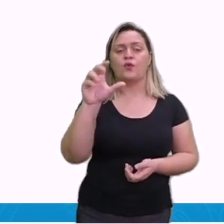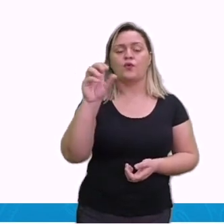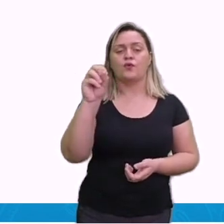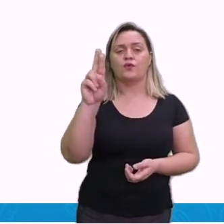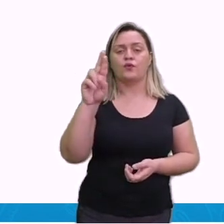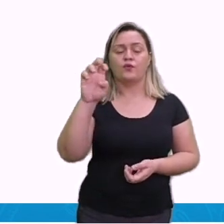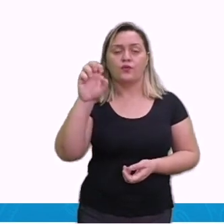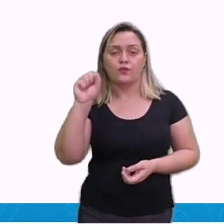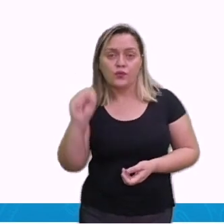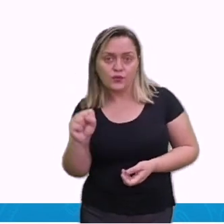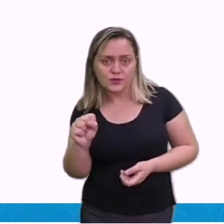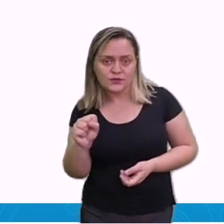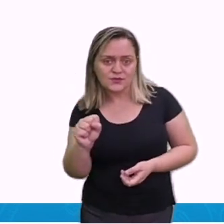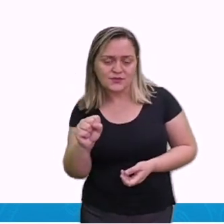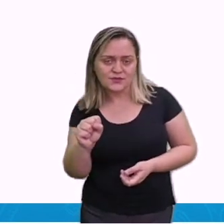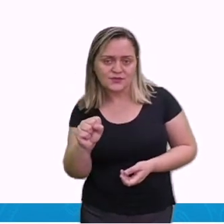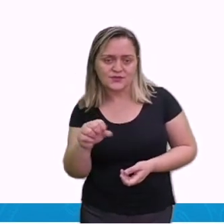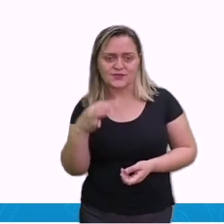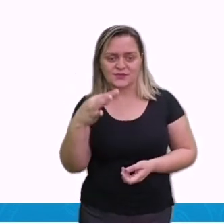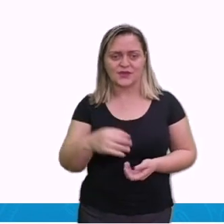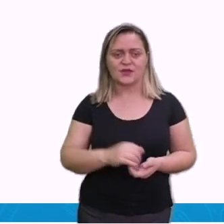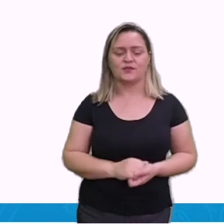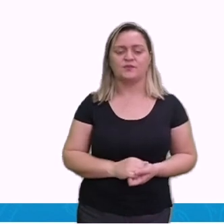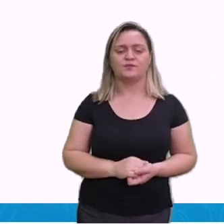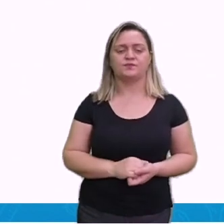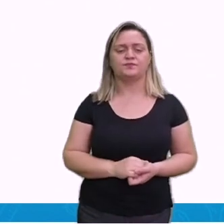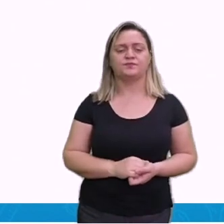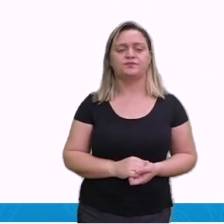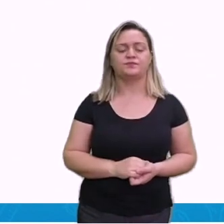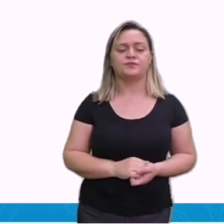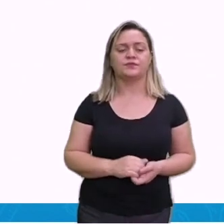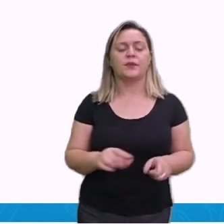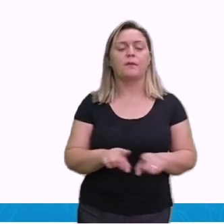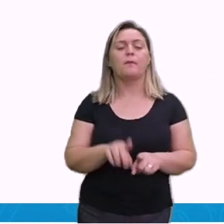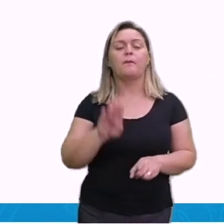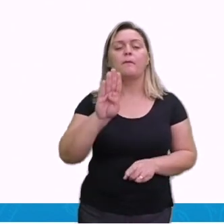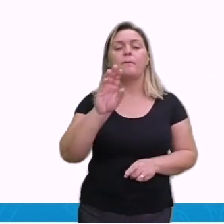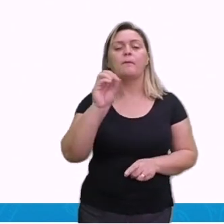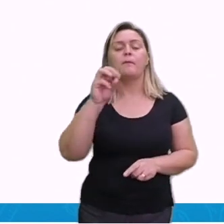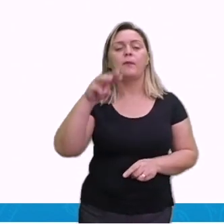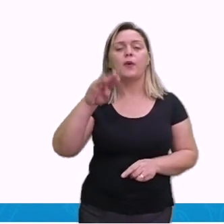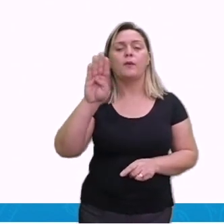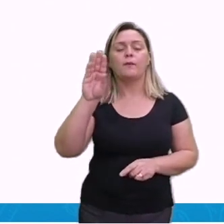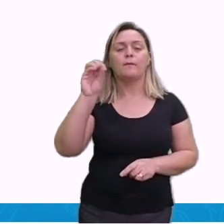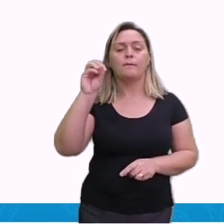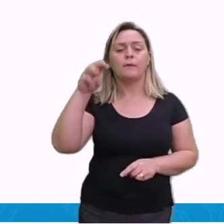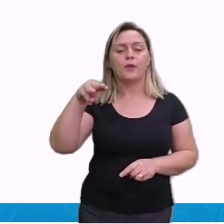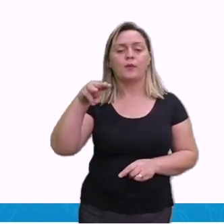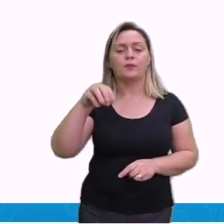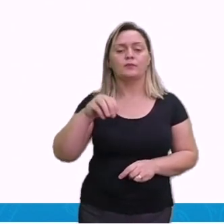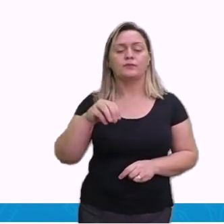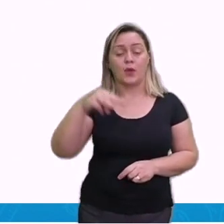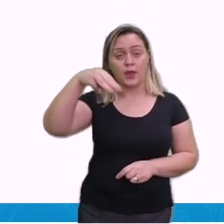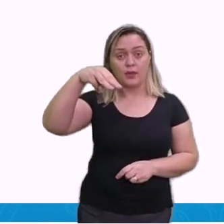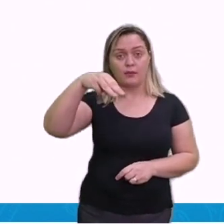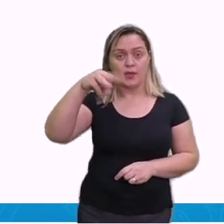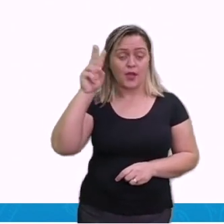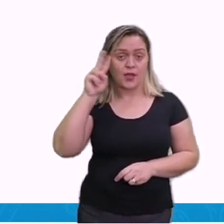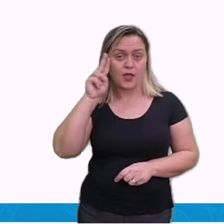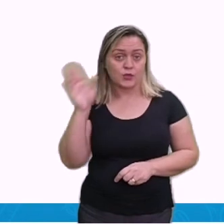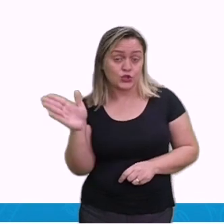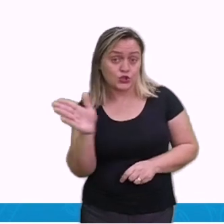para que você consiga fazer de forma correta. Então, flor, como que ficaria flores? Olha lá, as